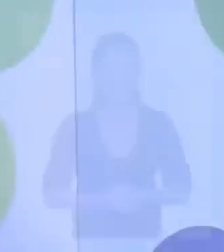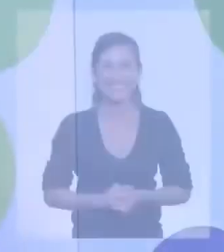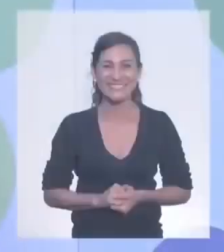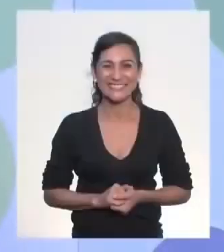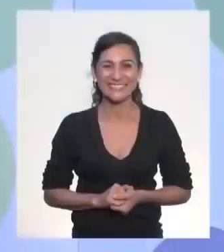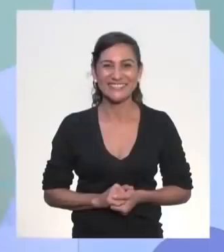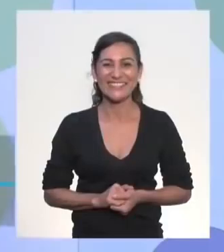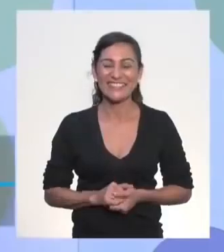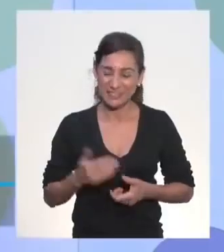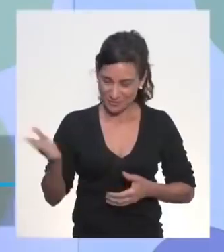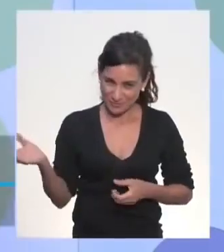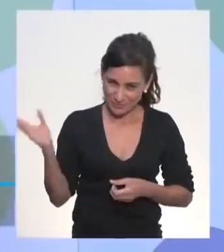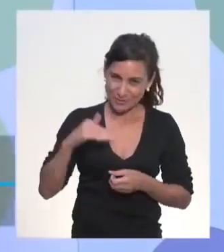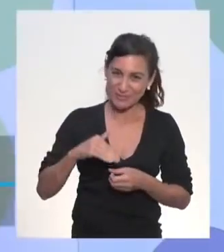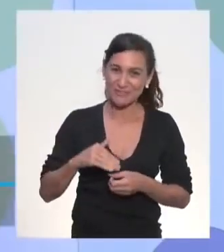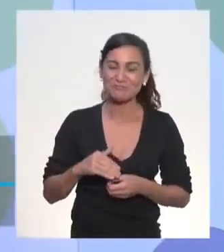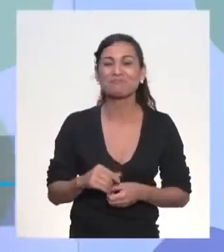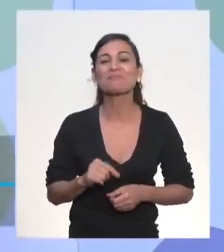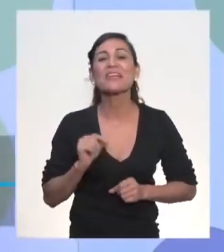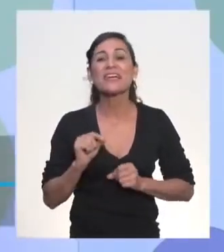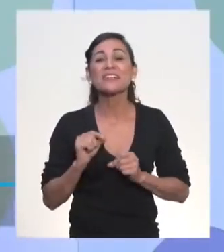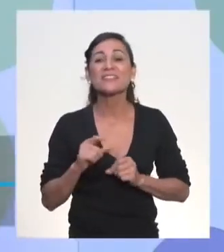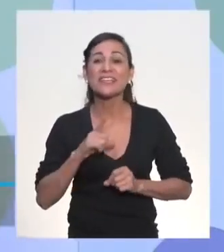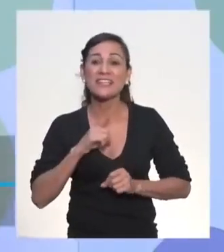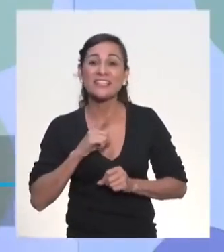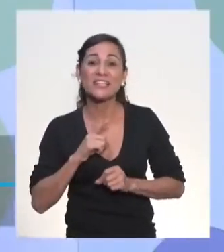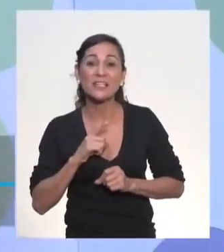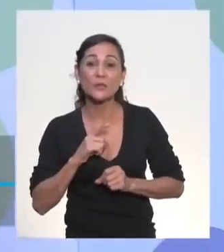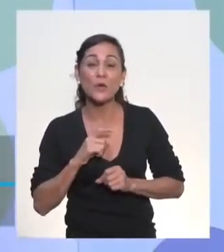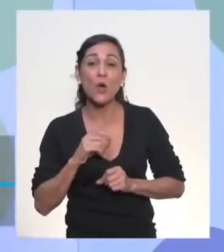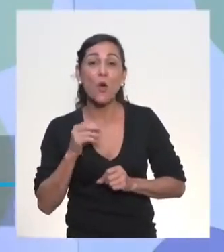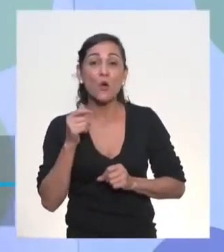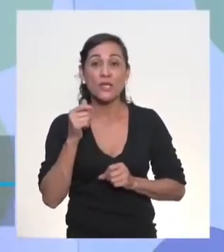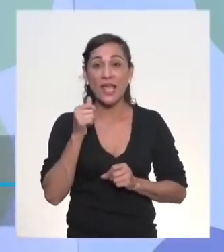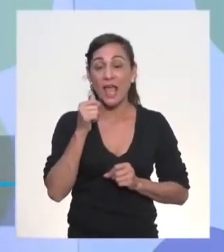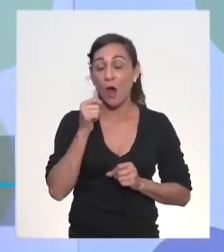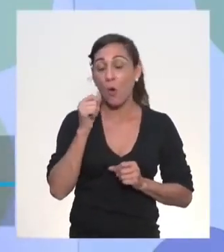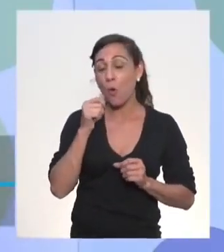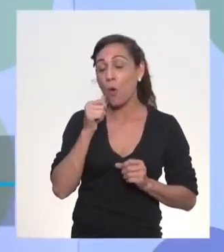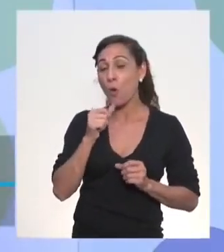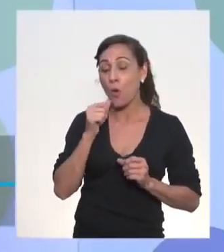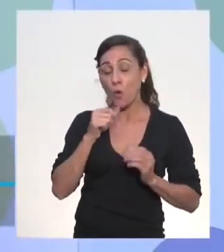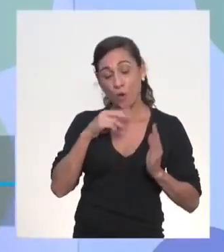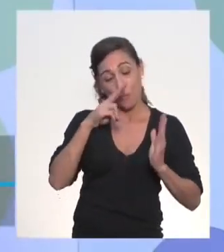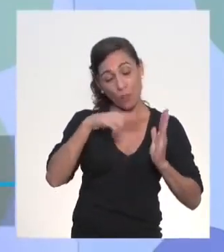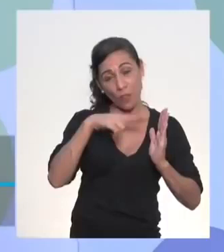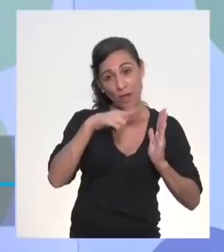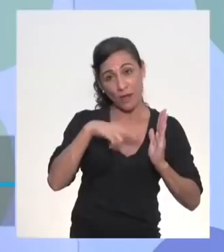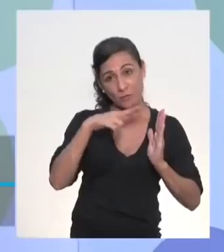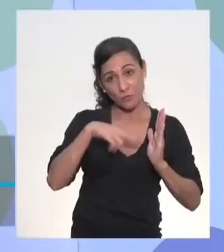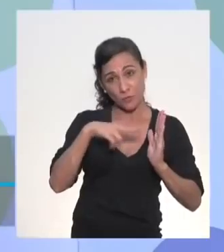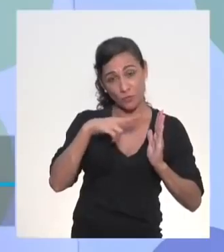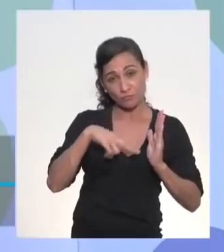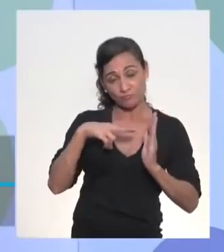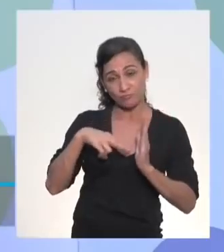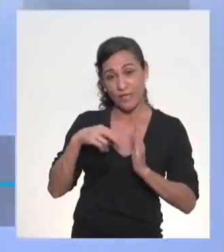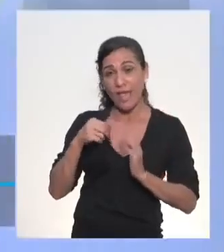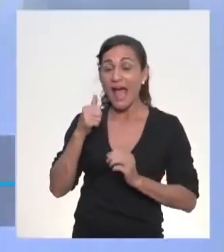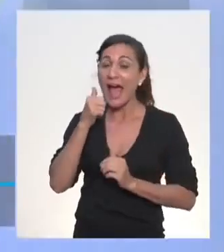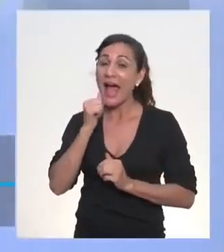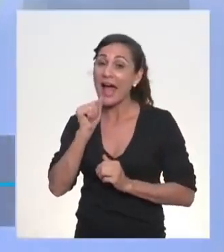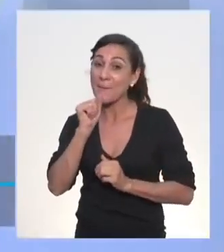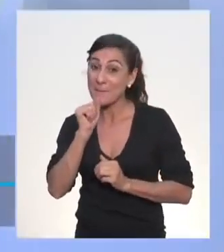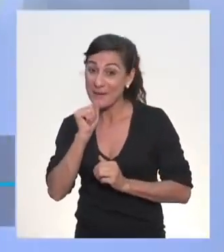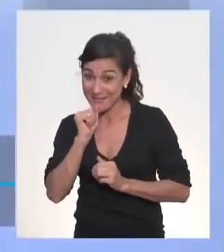Então, vamos lá. Eu tenho aqui o narrador e a mãe leitora. É isso, professor Mauro? A mãe